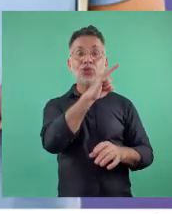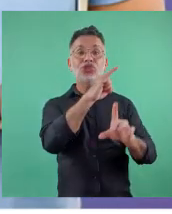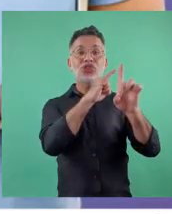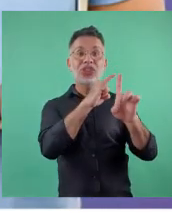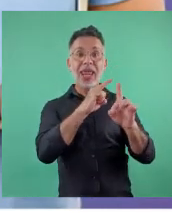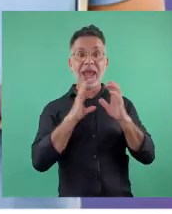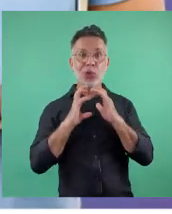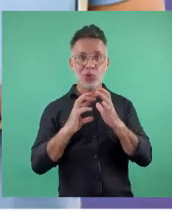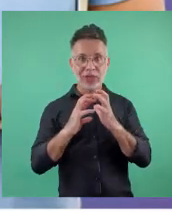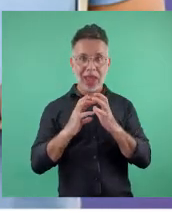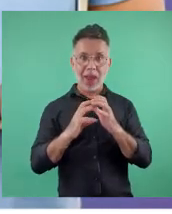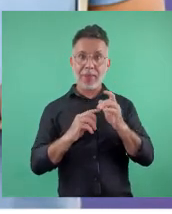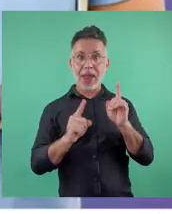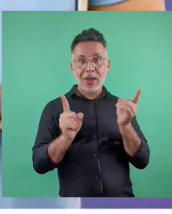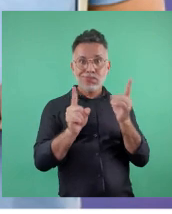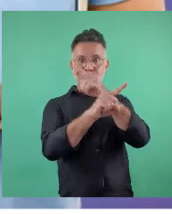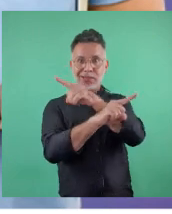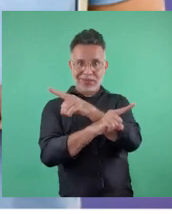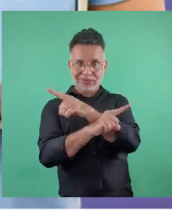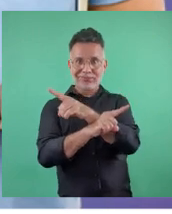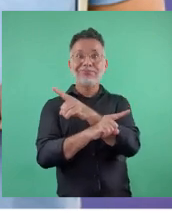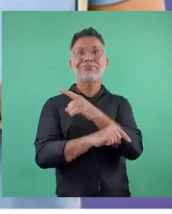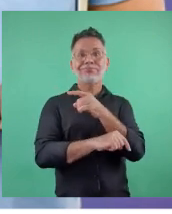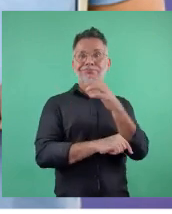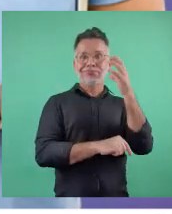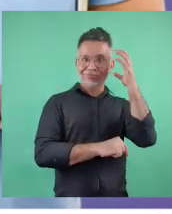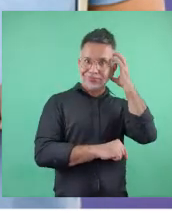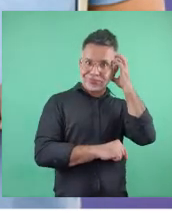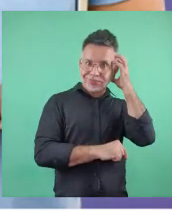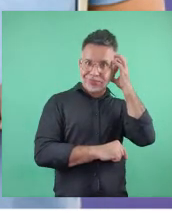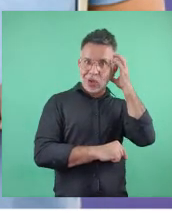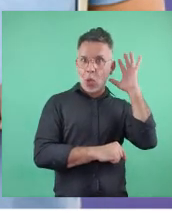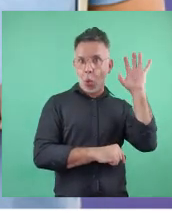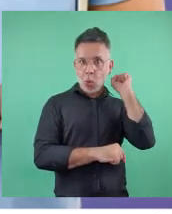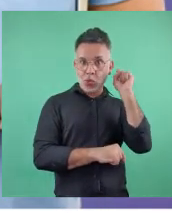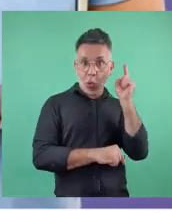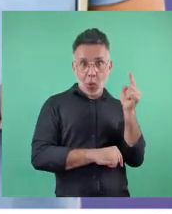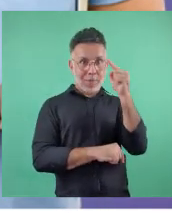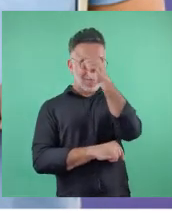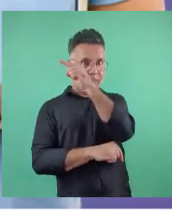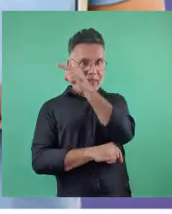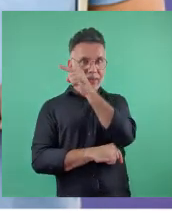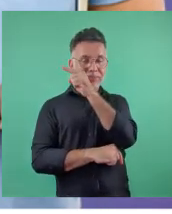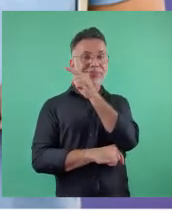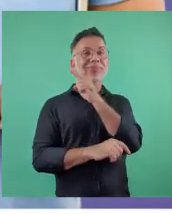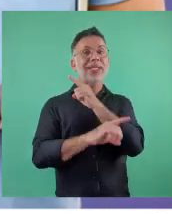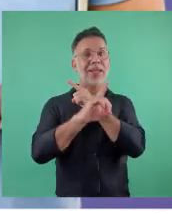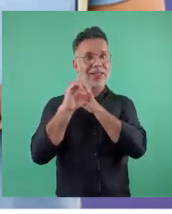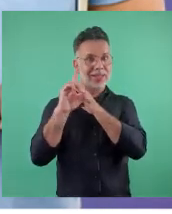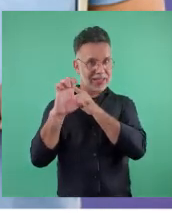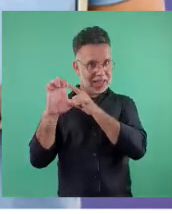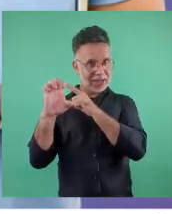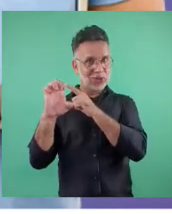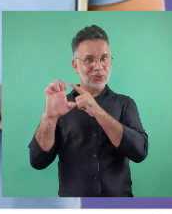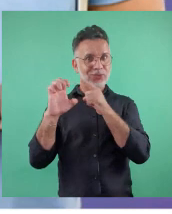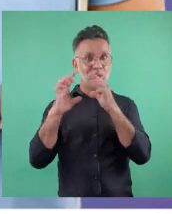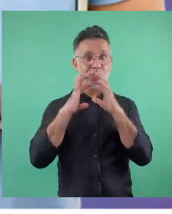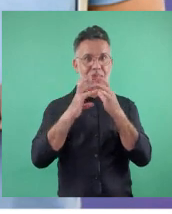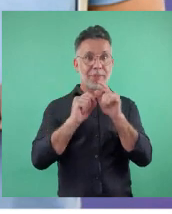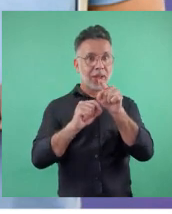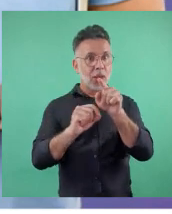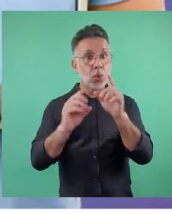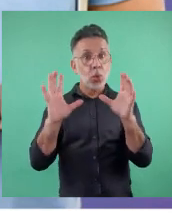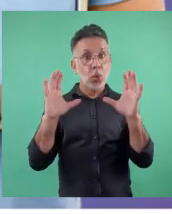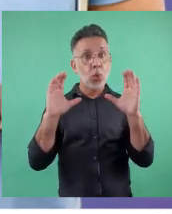o lado direito do cérebro, passa por uma pontezinha chamada corpo caloso e chega aqui. Ou seja, aqui os 2 lados precisam se